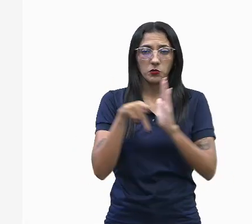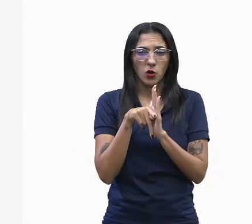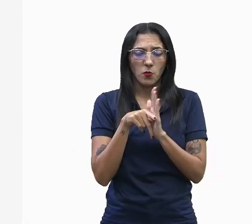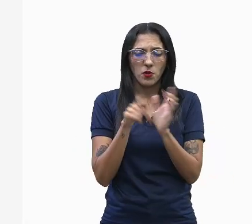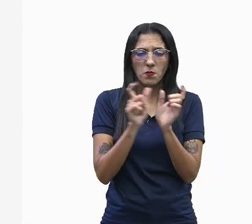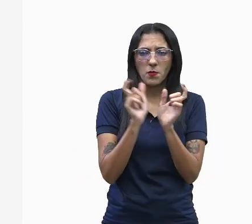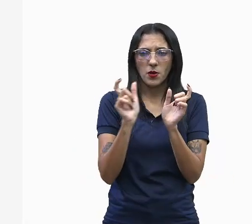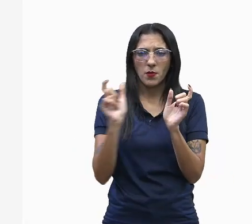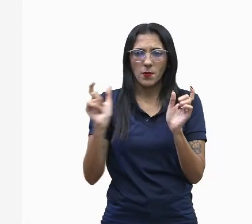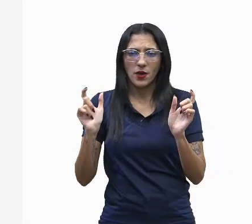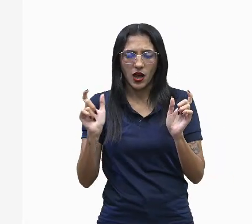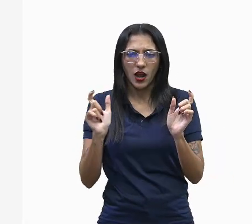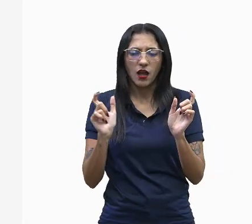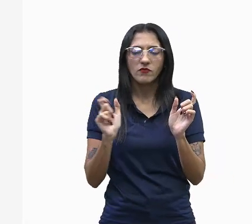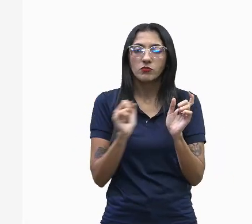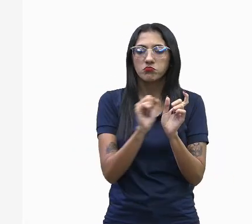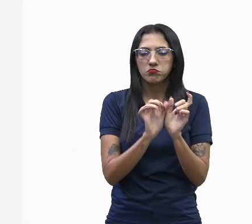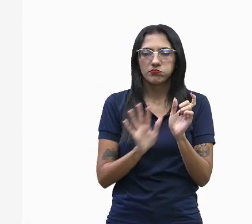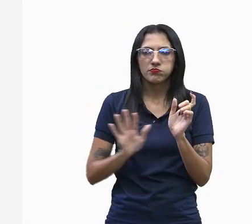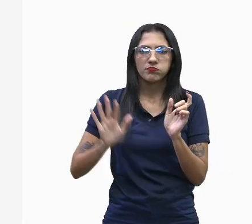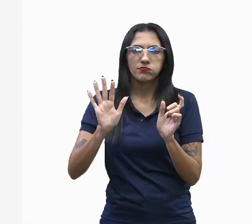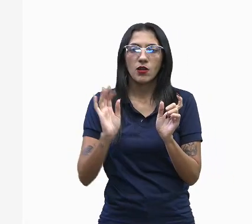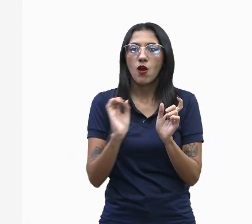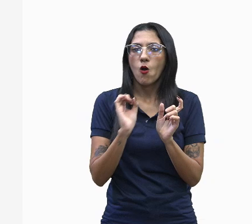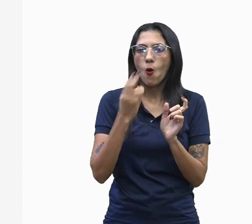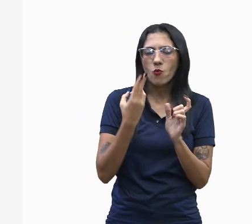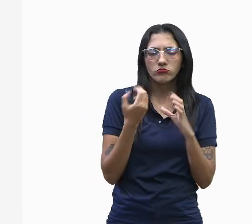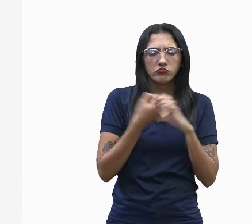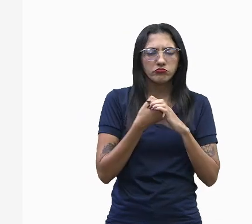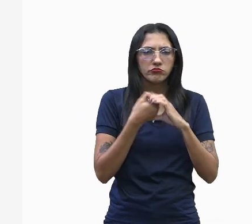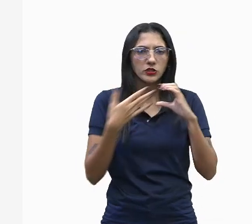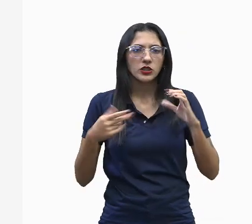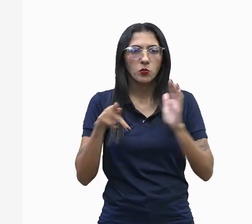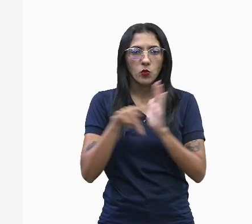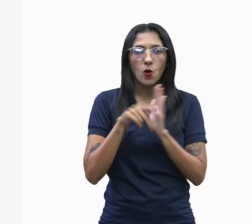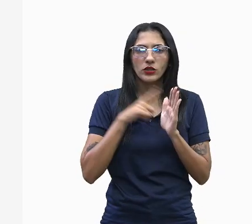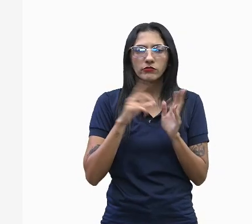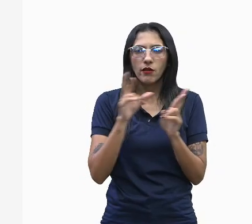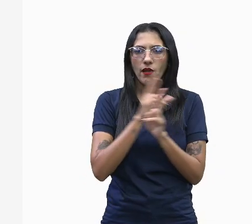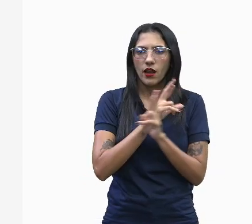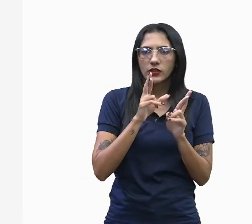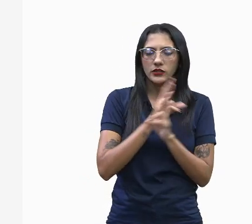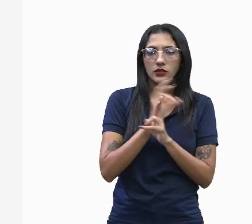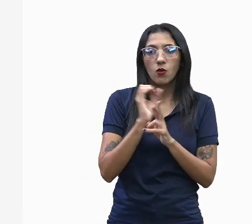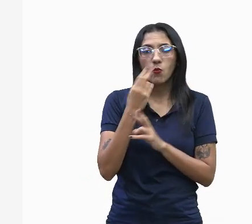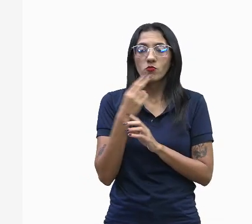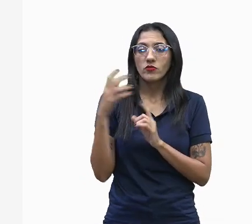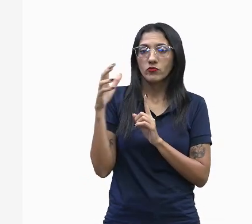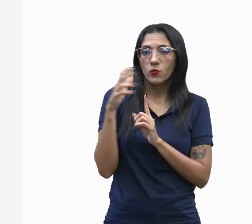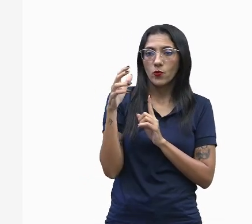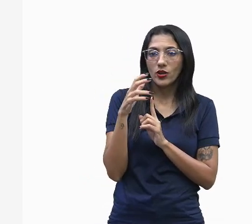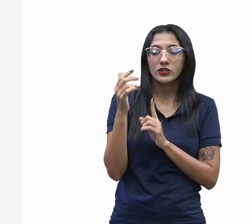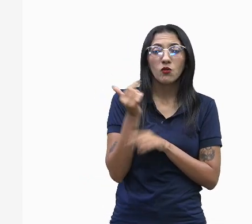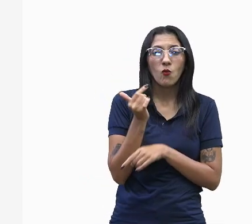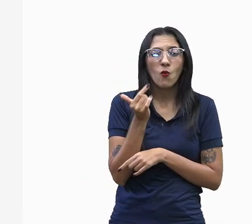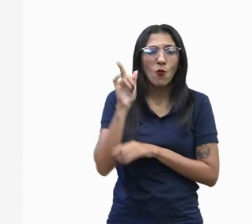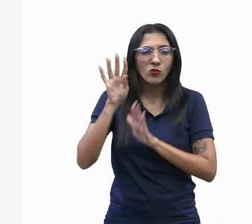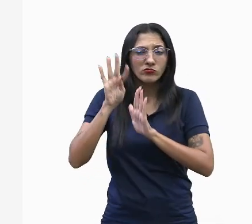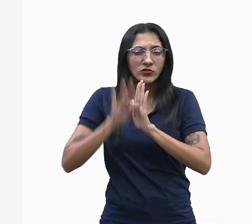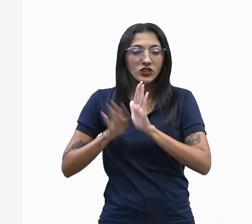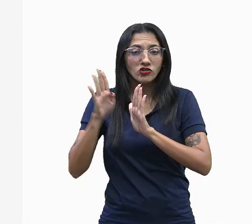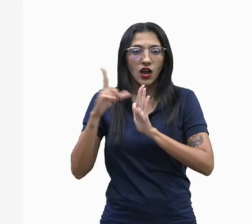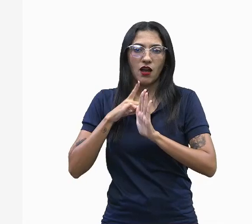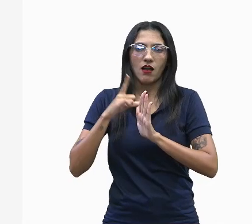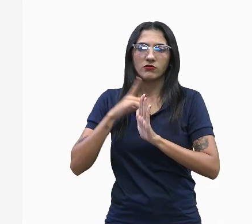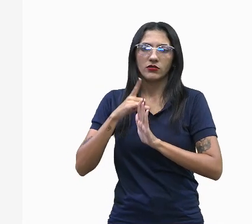semânticos ou formas que se referem a outros textos. Produzidos anteriormente, ela